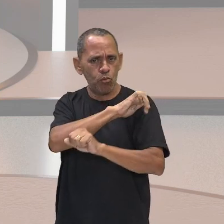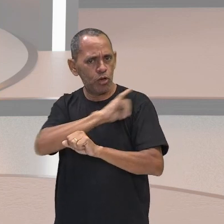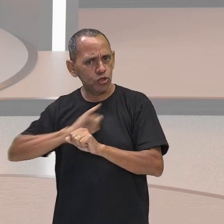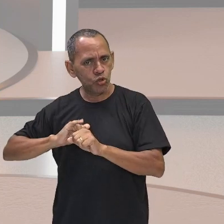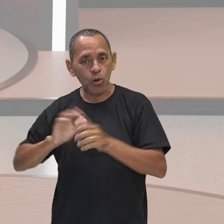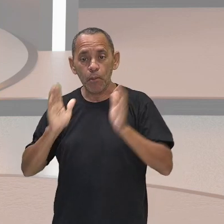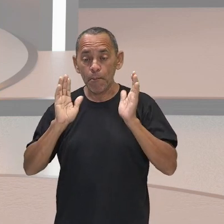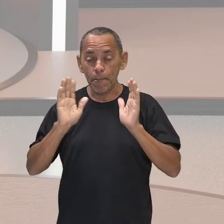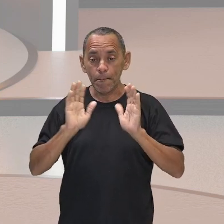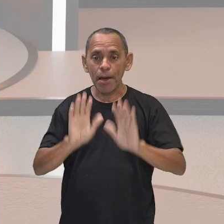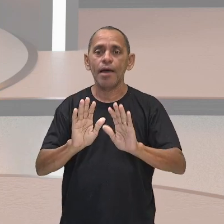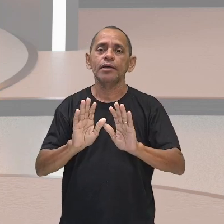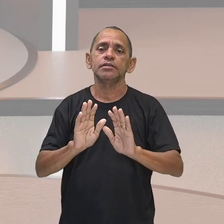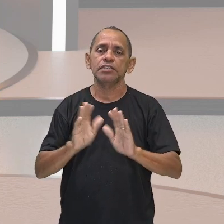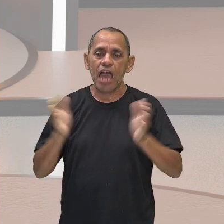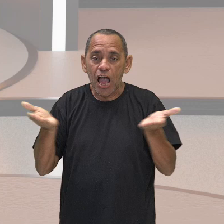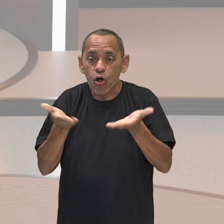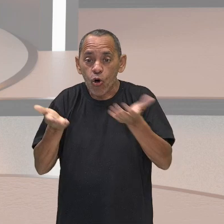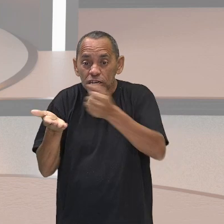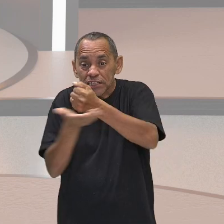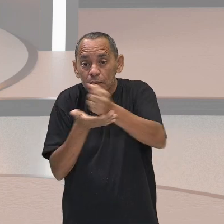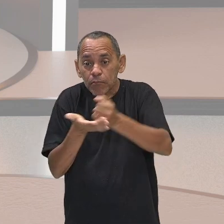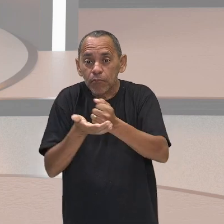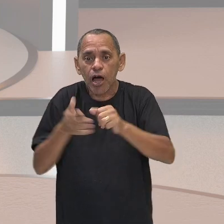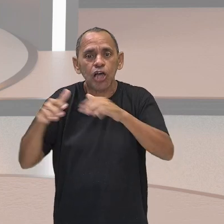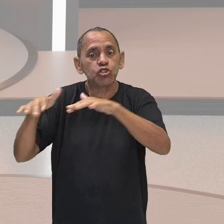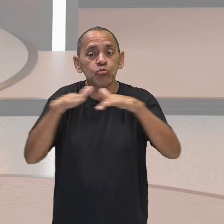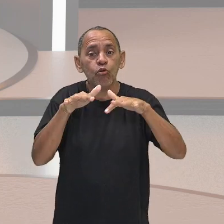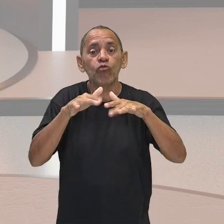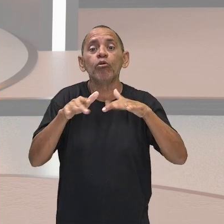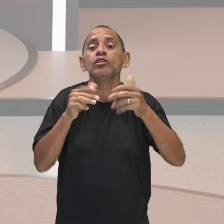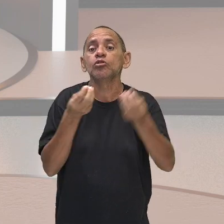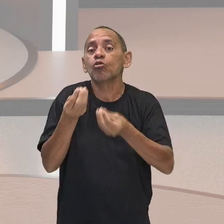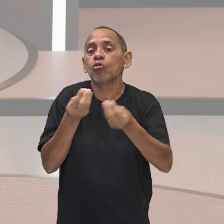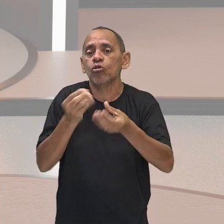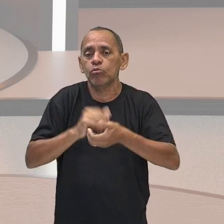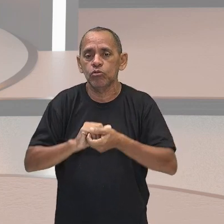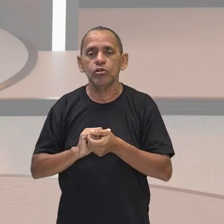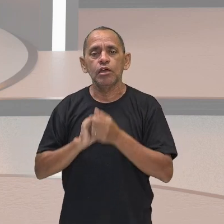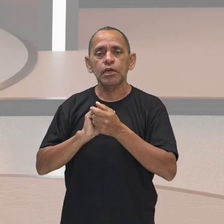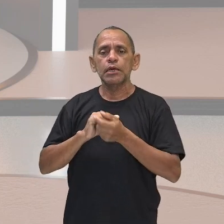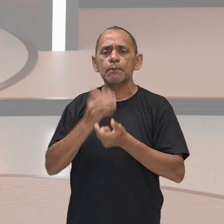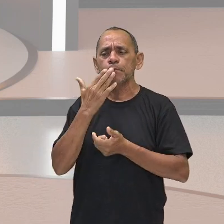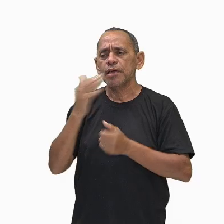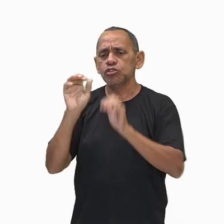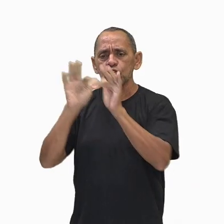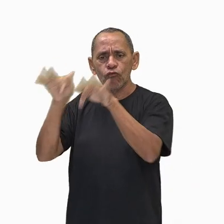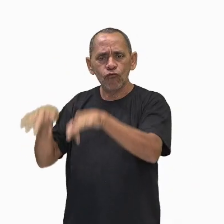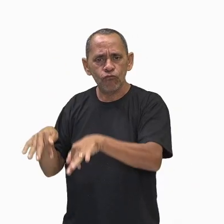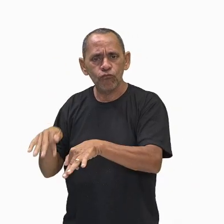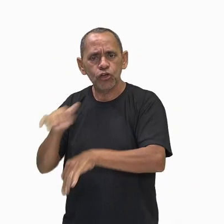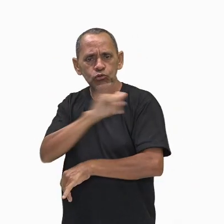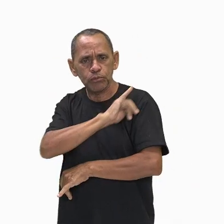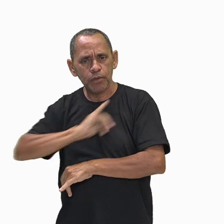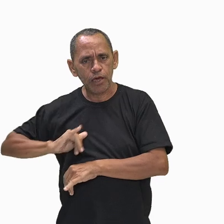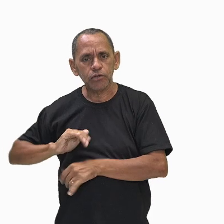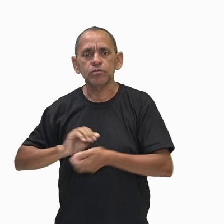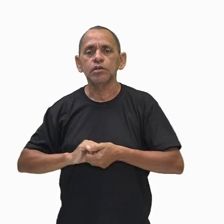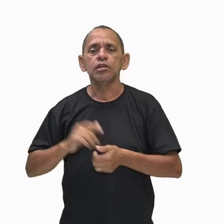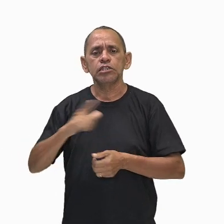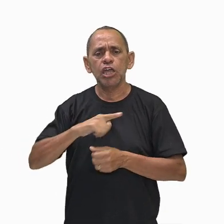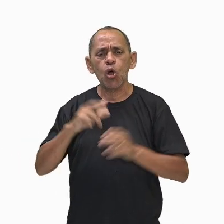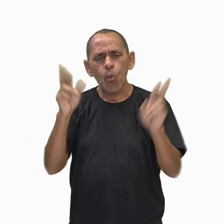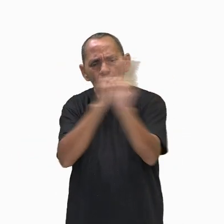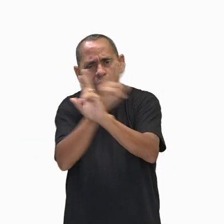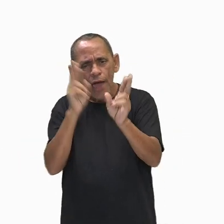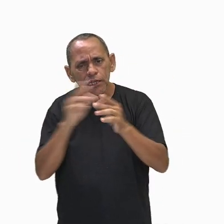está muito na raiz então desse movimento que pede então a república e o fim do império, tá? Vamos falar então aí sobre uma relação muito